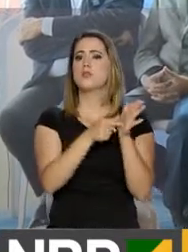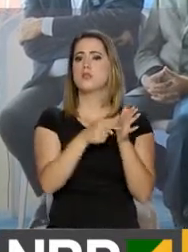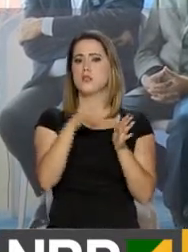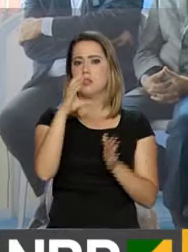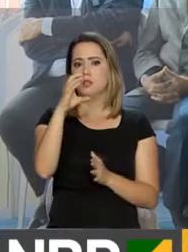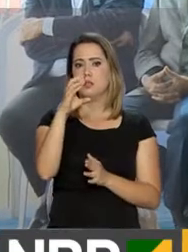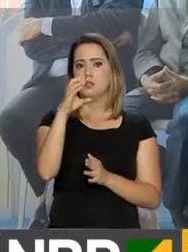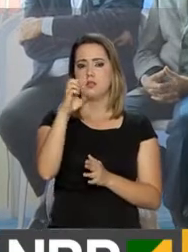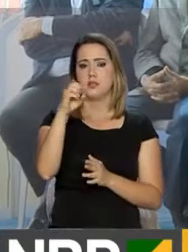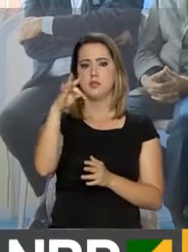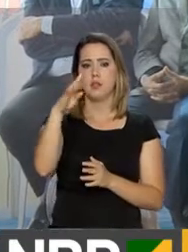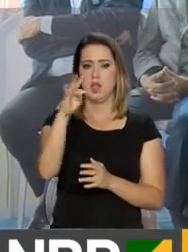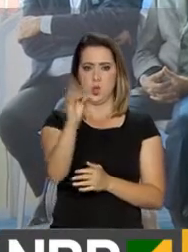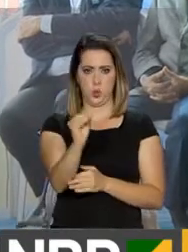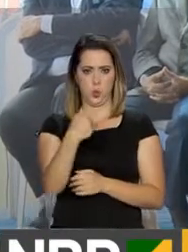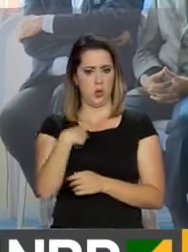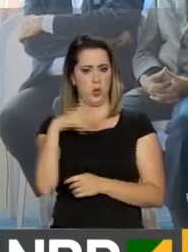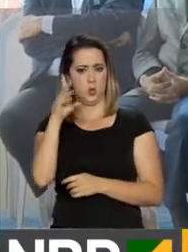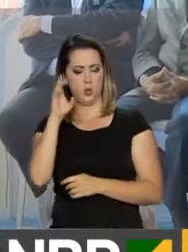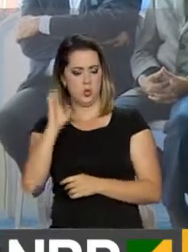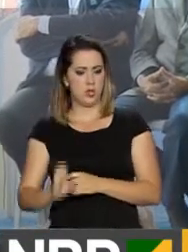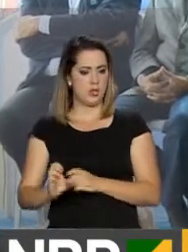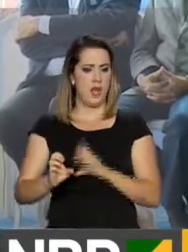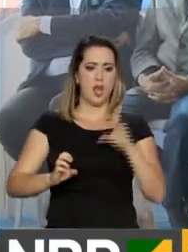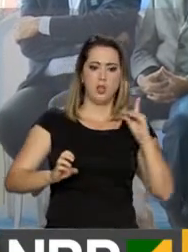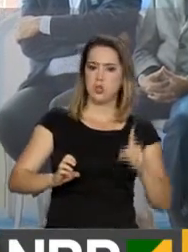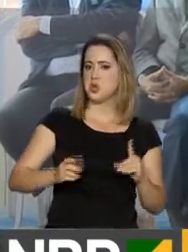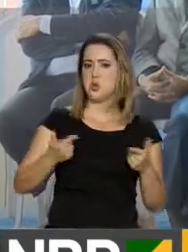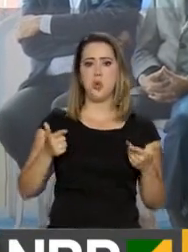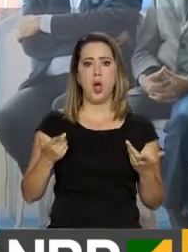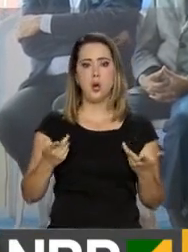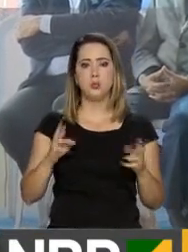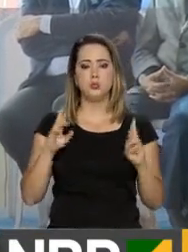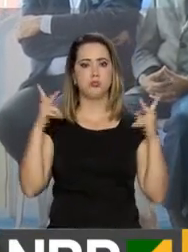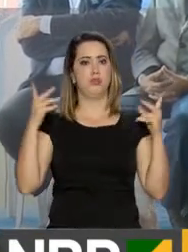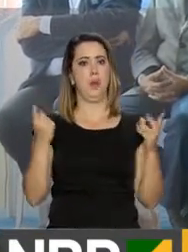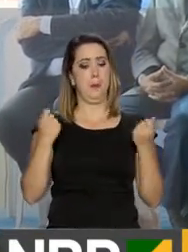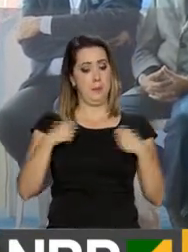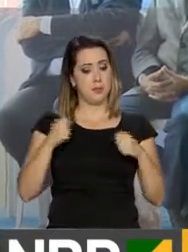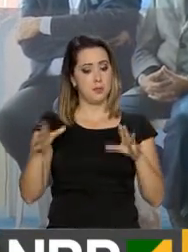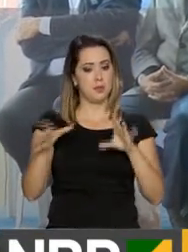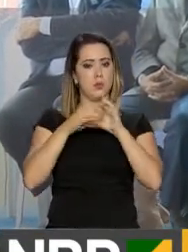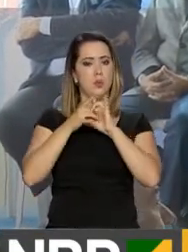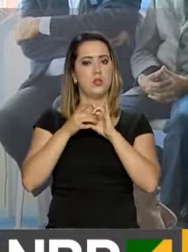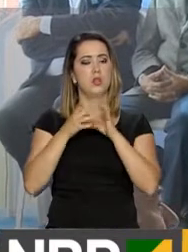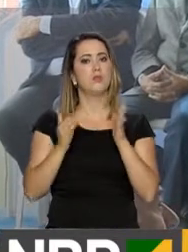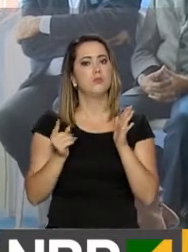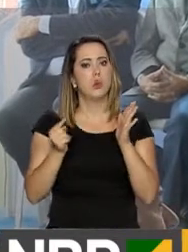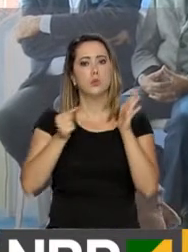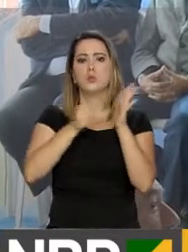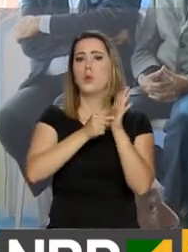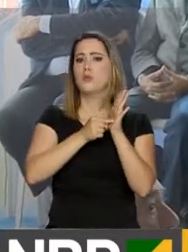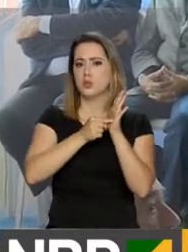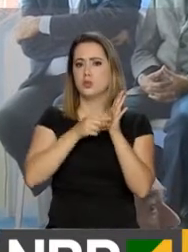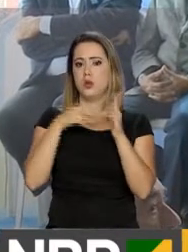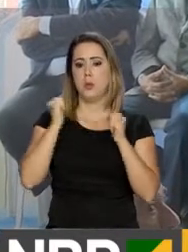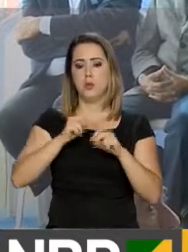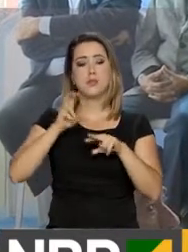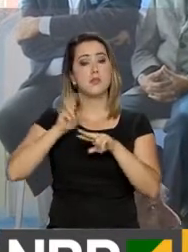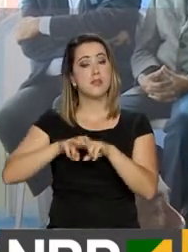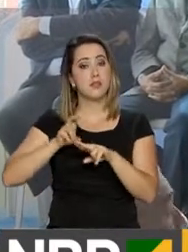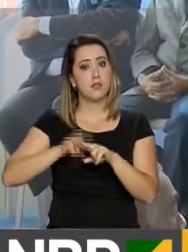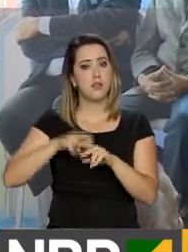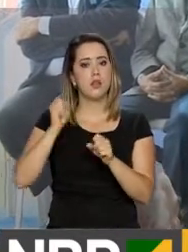ideia. Cada um de nós tem as suas ideias e as suas convicções, mas o centro precisa ser um ambiente onde a gente possa sentar